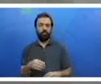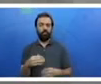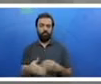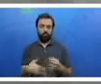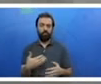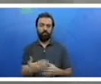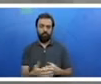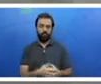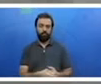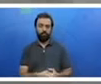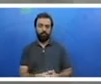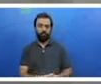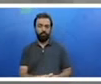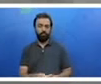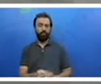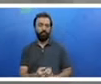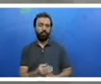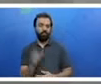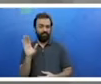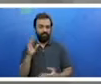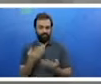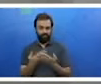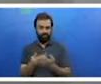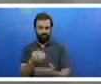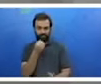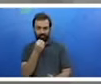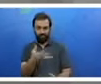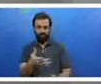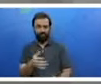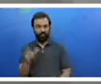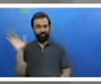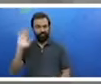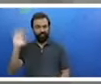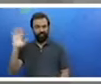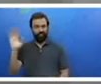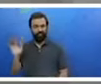funções inorgânicas. Bons estudos e nos vemos na nossa próxima aula.